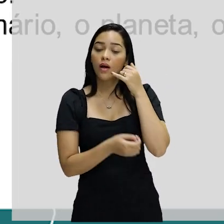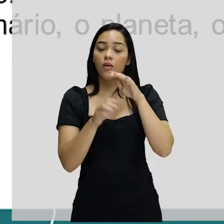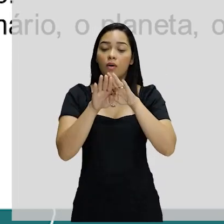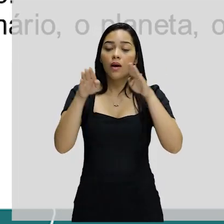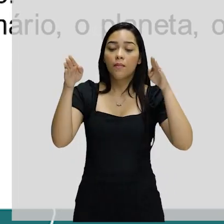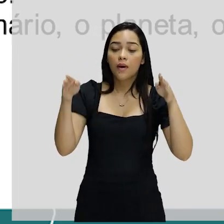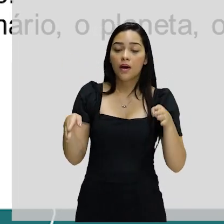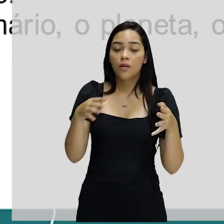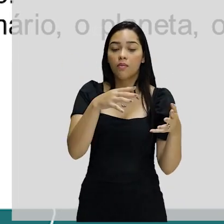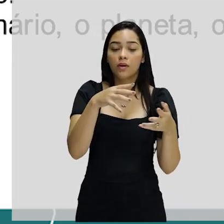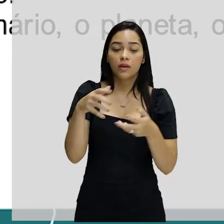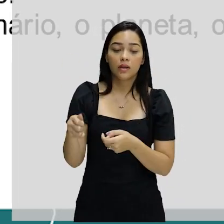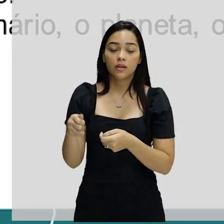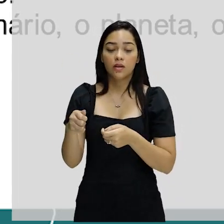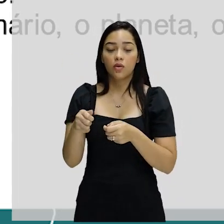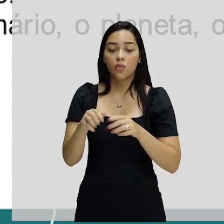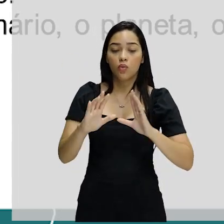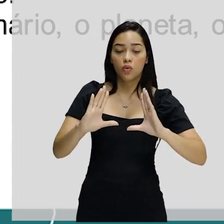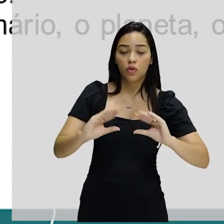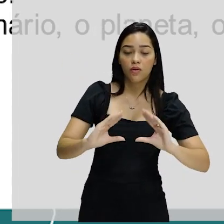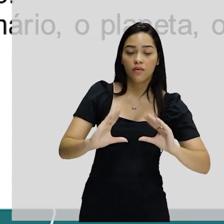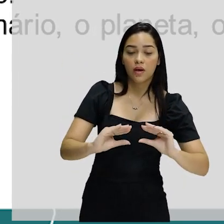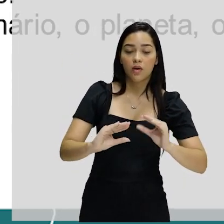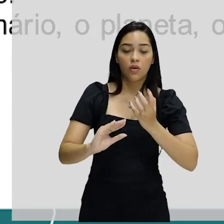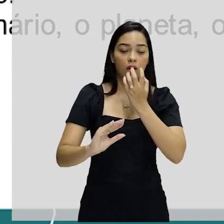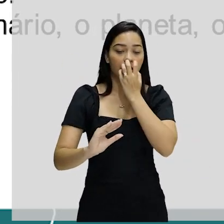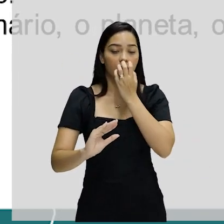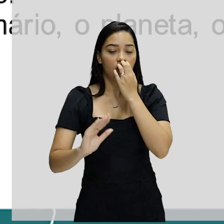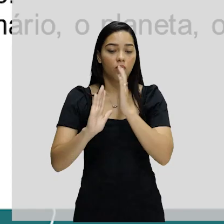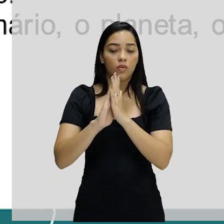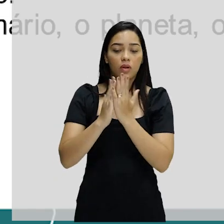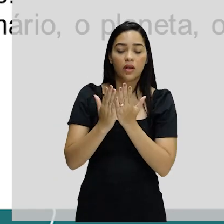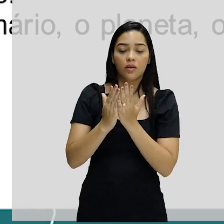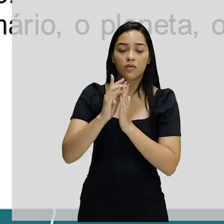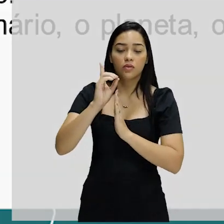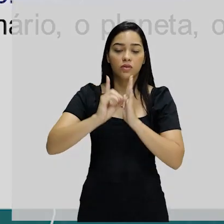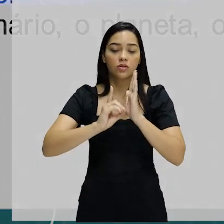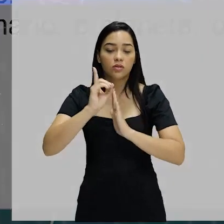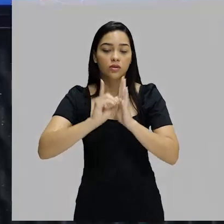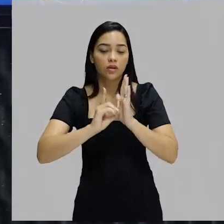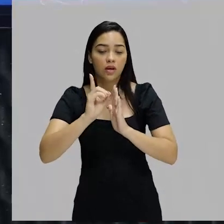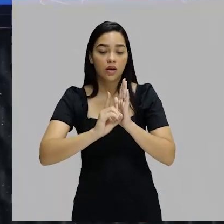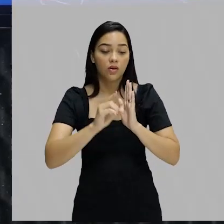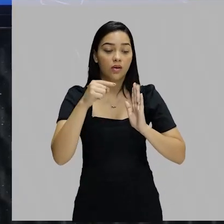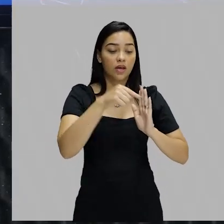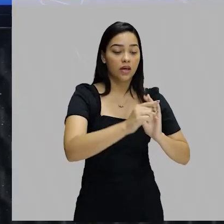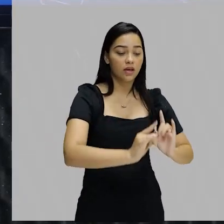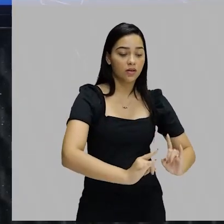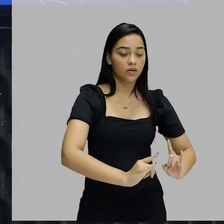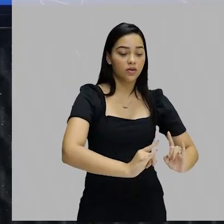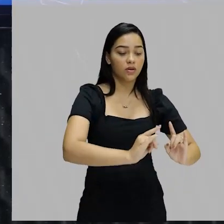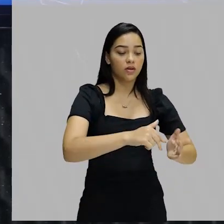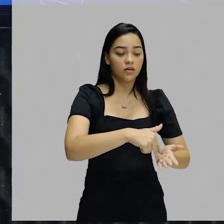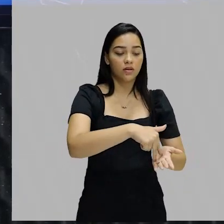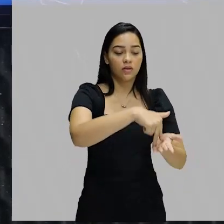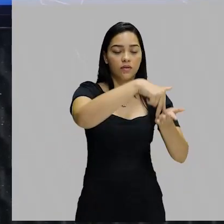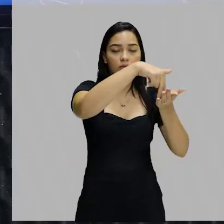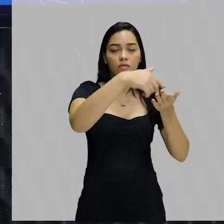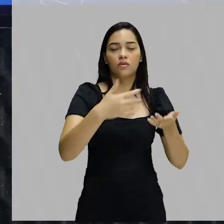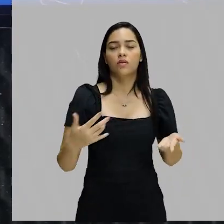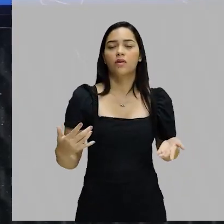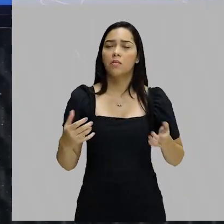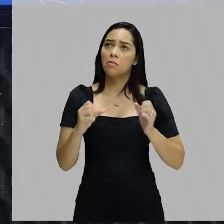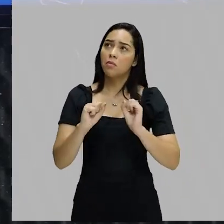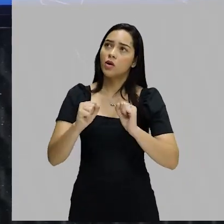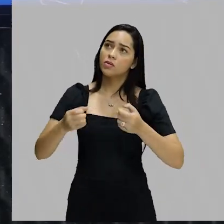o armário, o planeta, o sofá, um cão, meu livro, seu dicionário, este elevador. Então, vocês